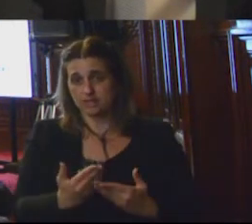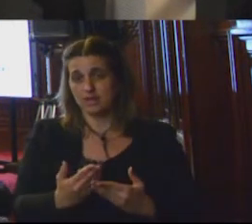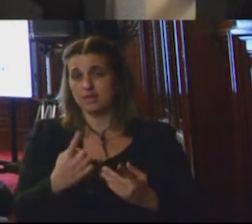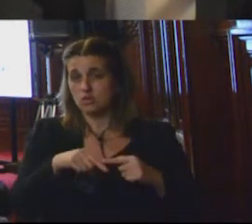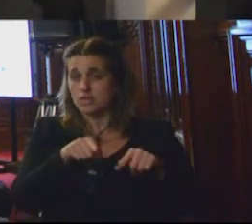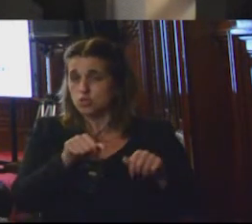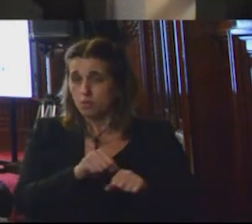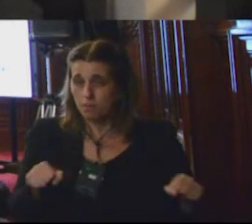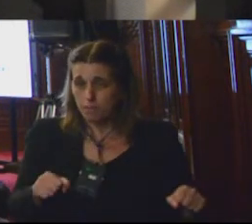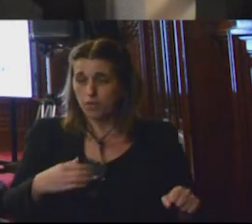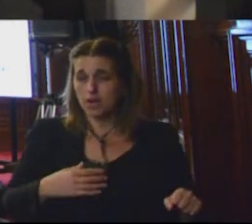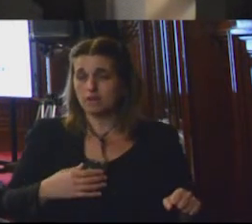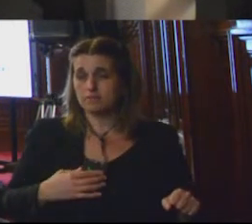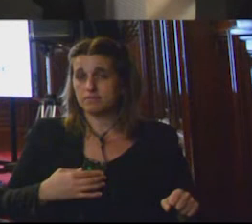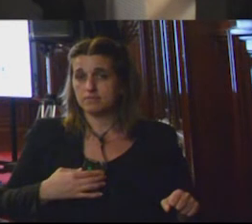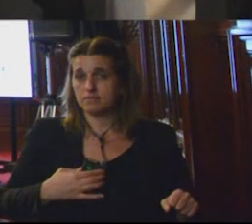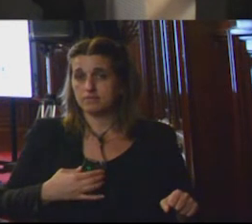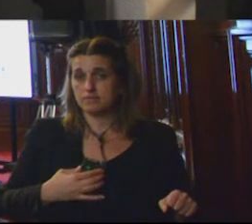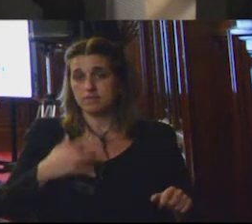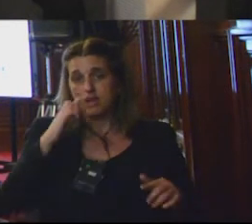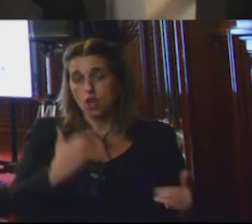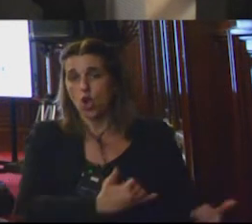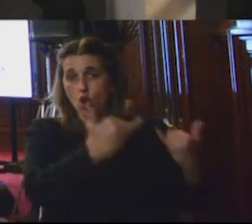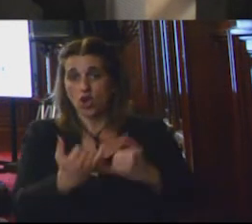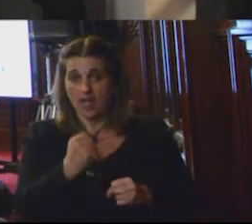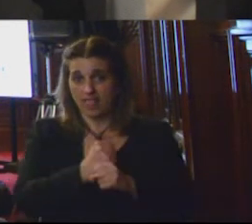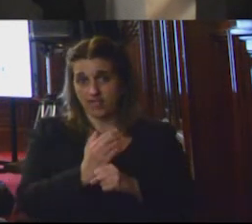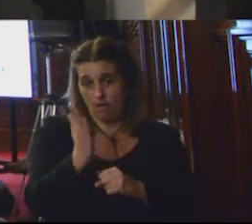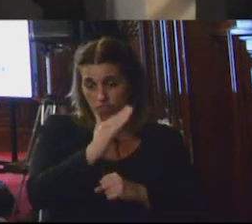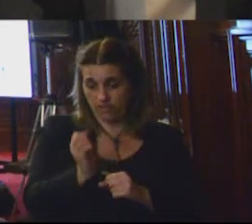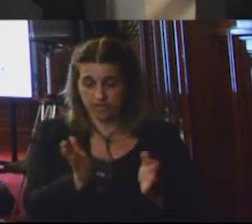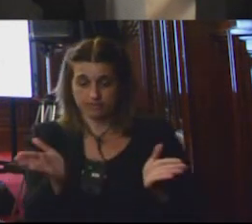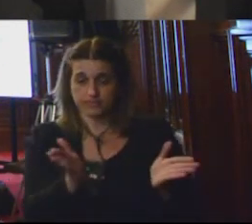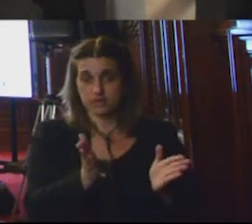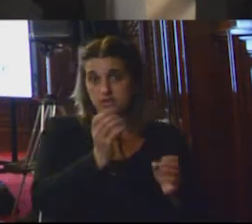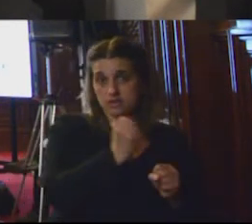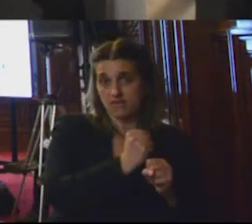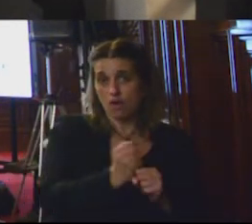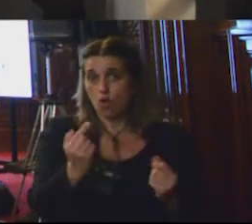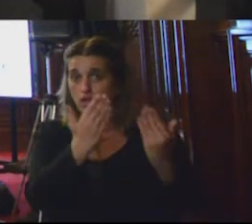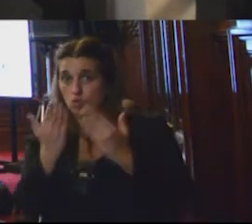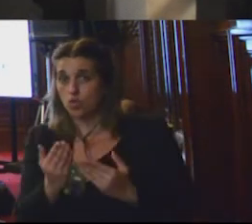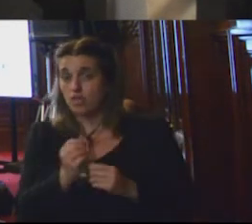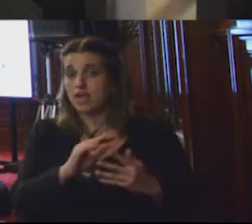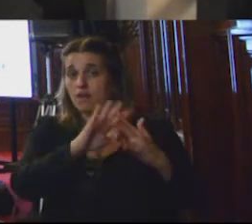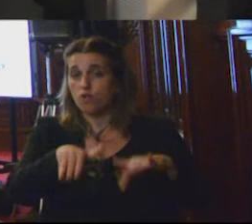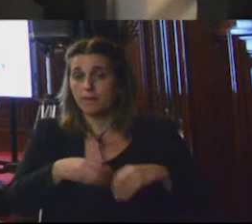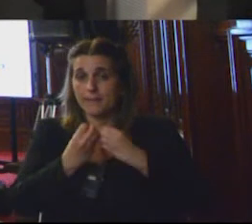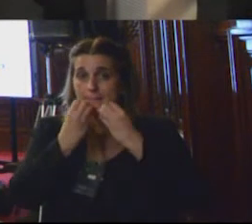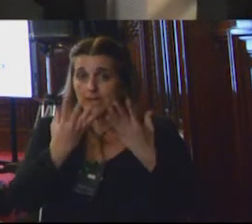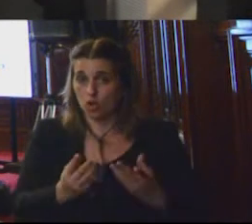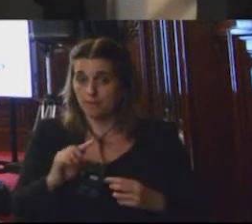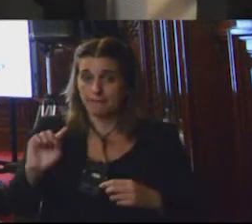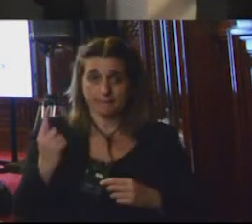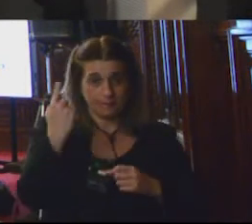as respectivas jornadas de trabalho e de estudo às suas necessidades, da forma que lhe for mais favorável. No que se